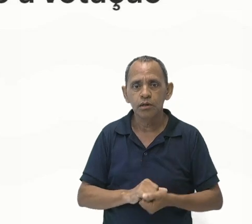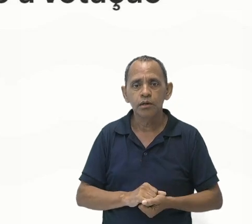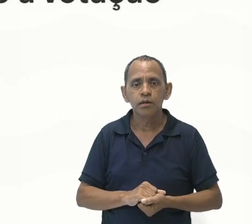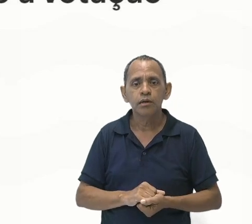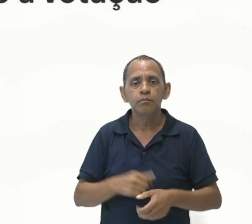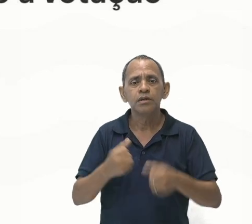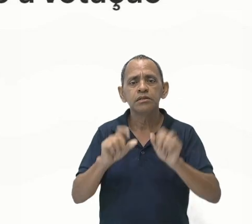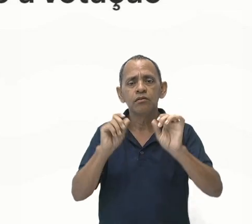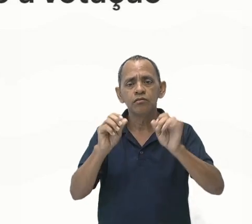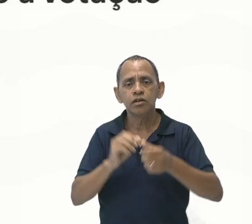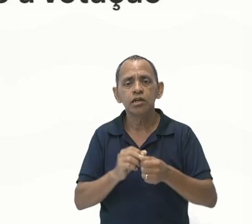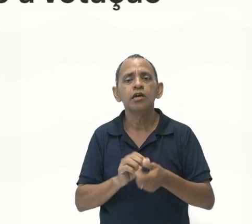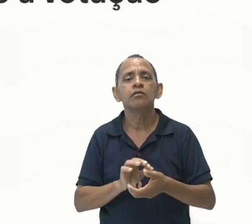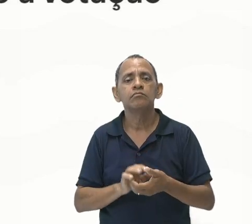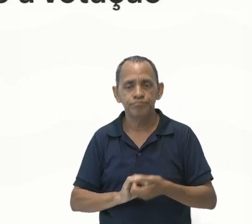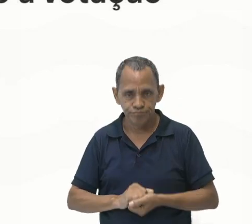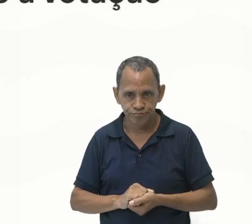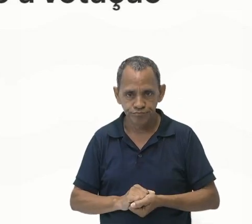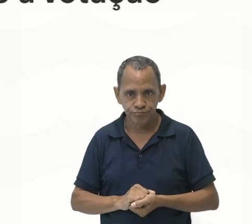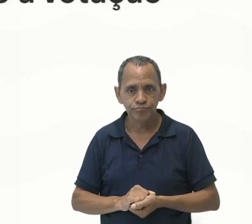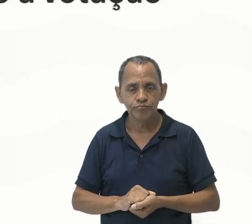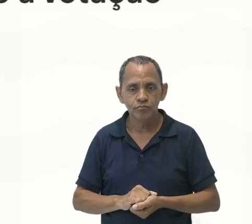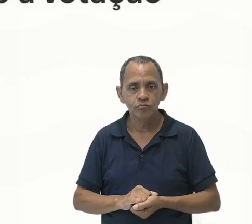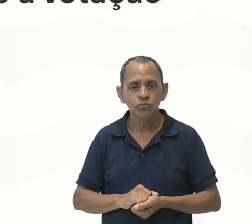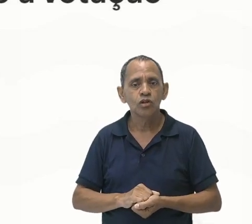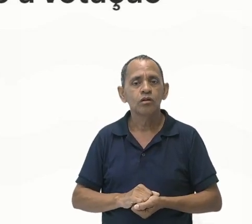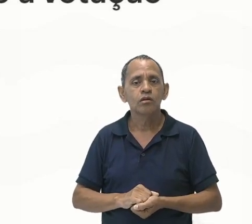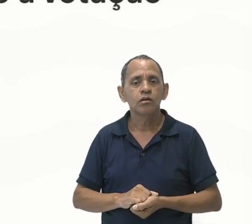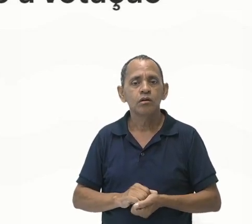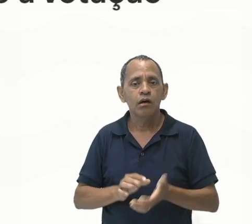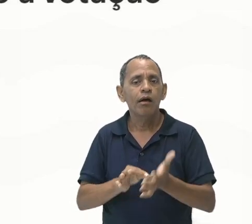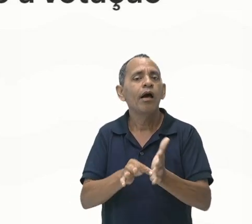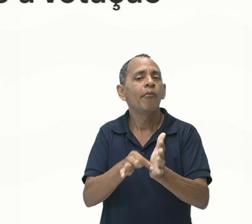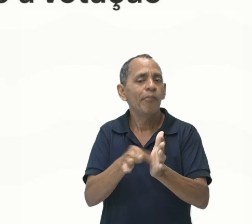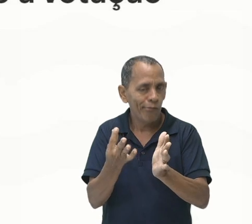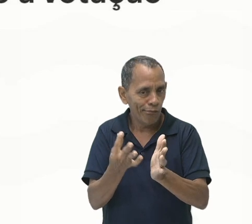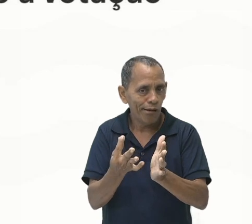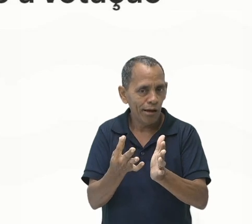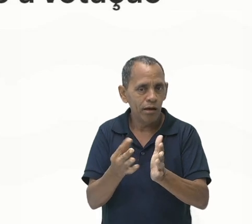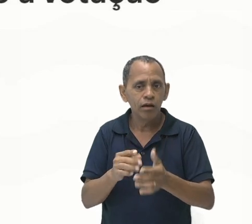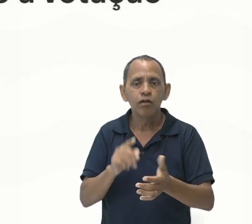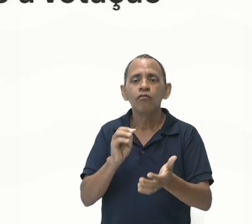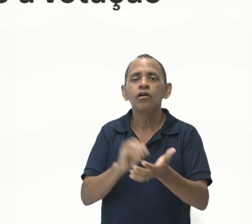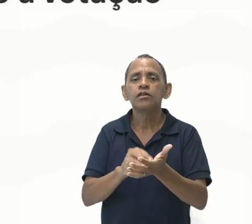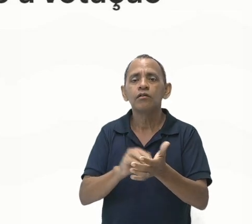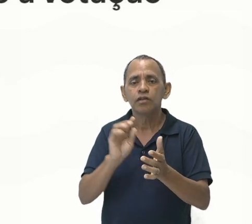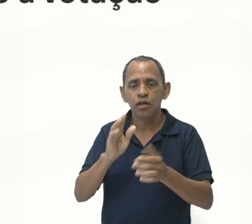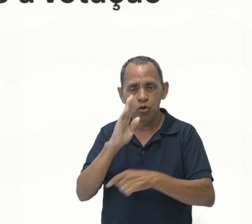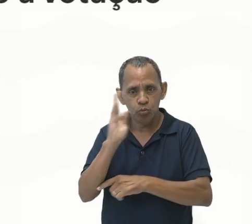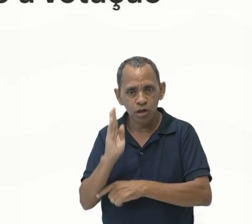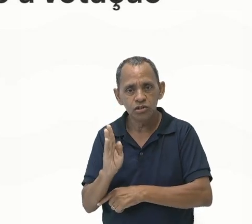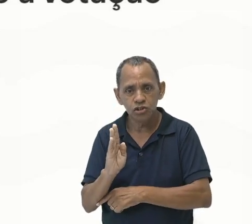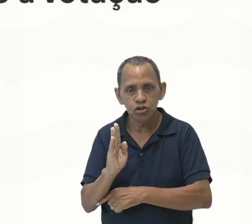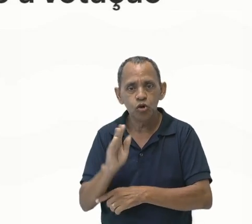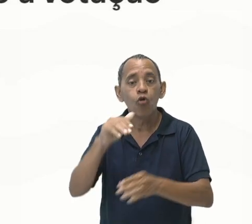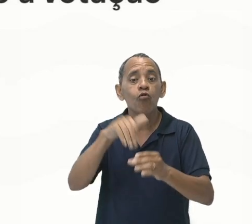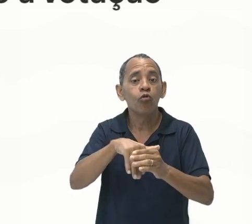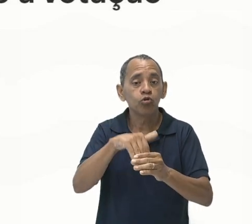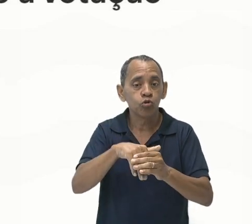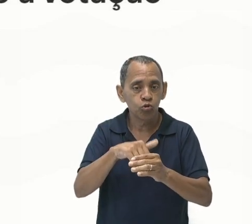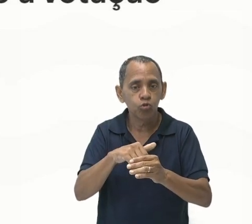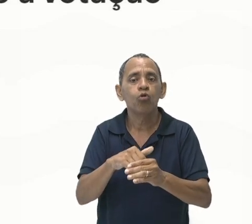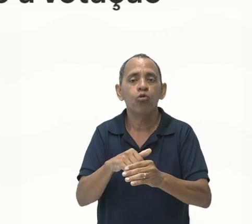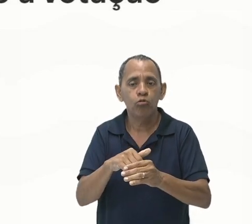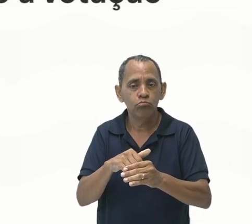parlamentos precisavam aprovar essa entrada da Bolívia. E aí faltava apenas o Brasil. Em 2023, o Brasil votou